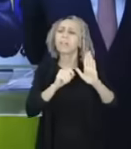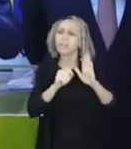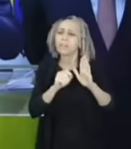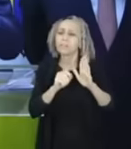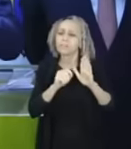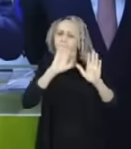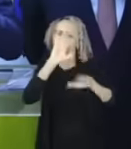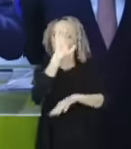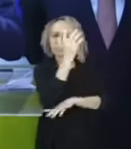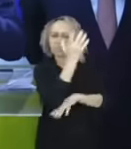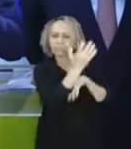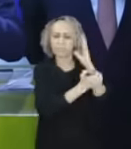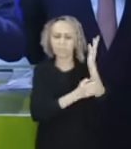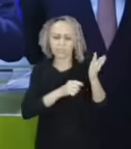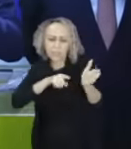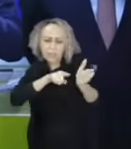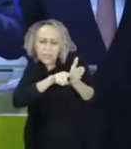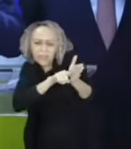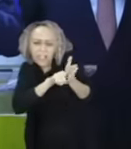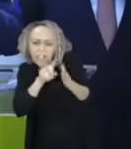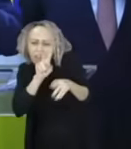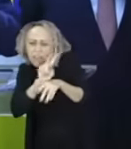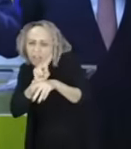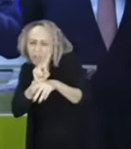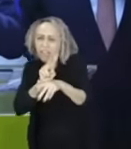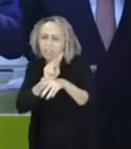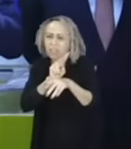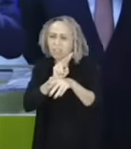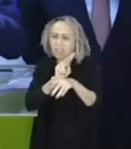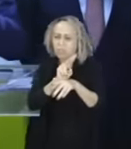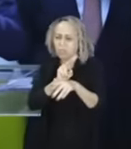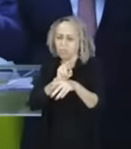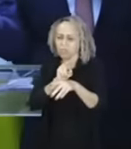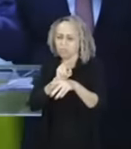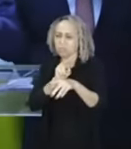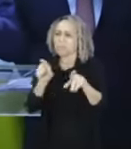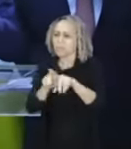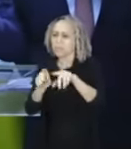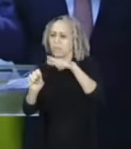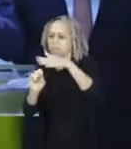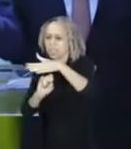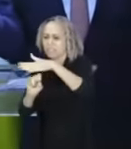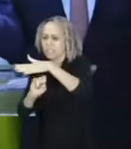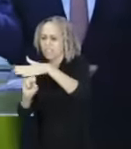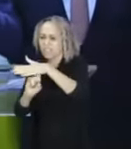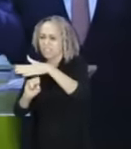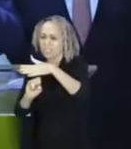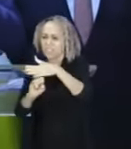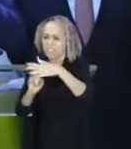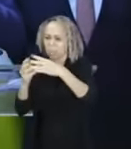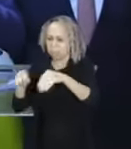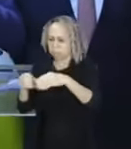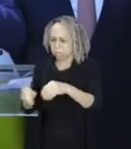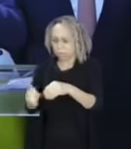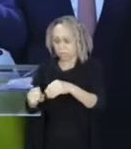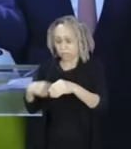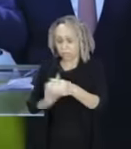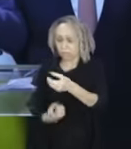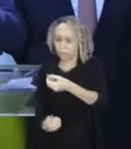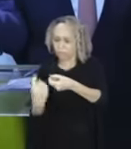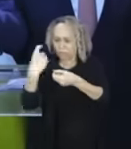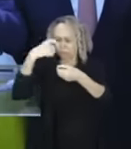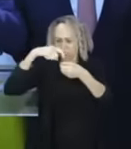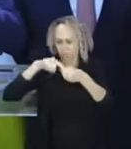recuperação dos órgãos ambientais que foram desmobilizados praticamente então